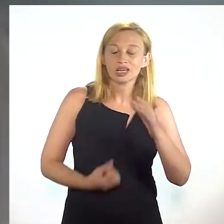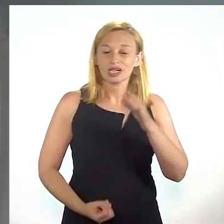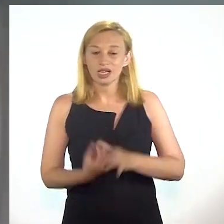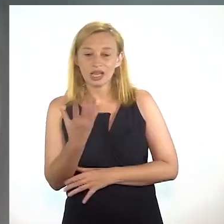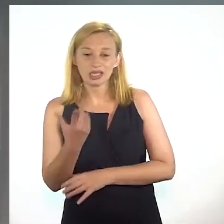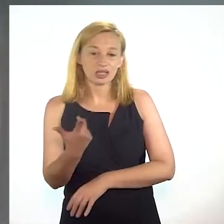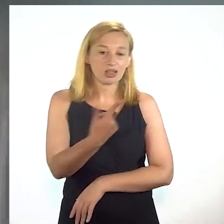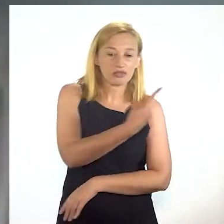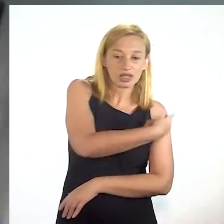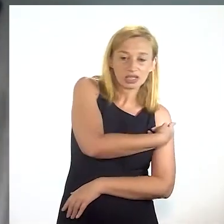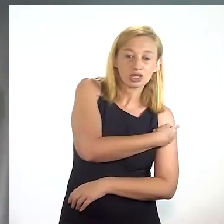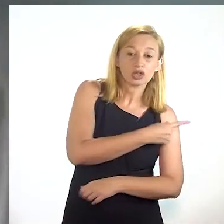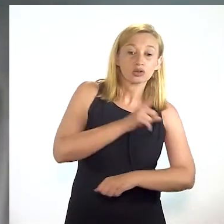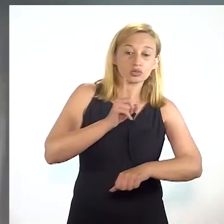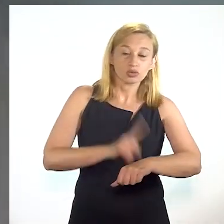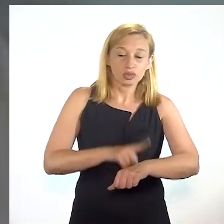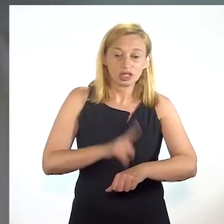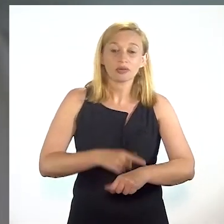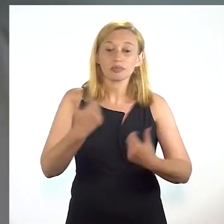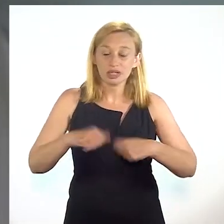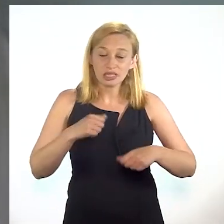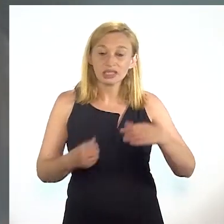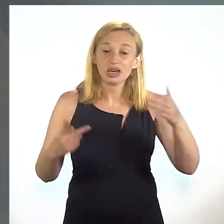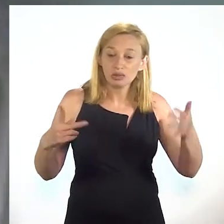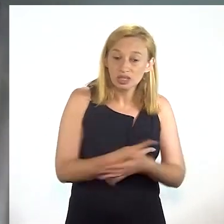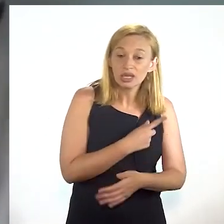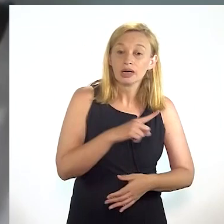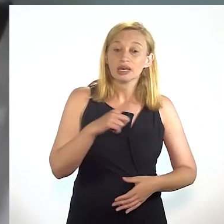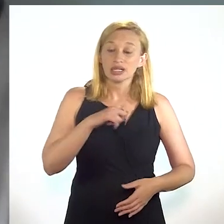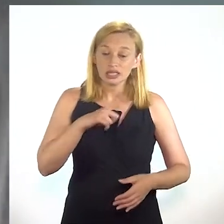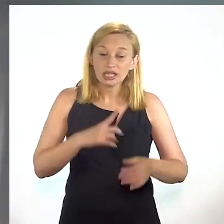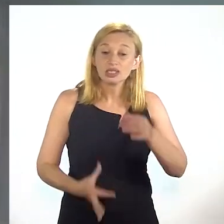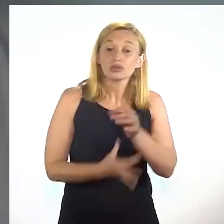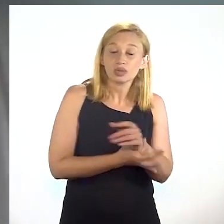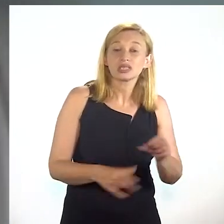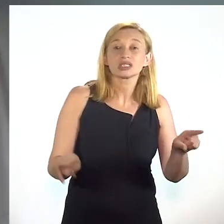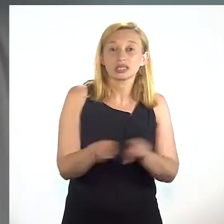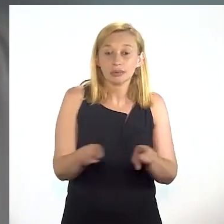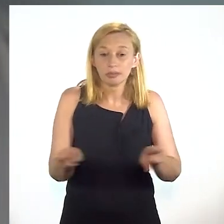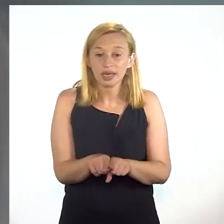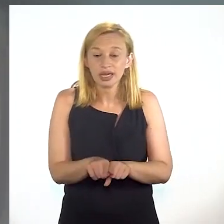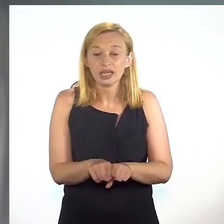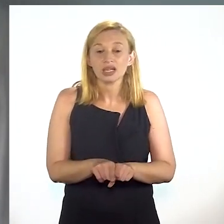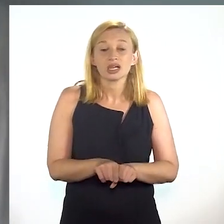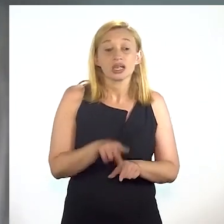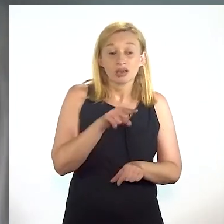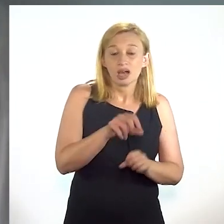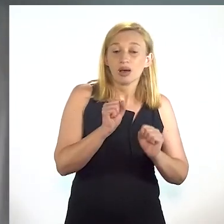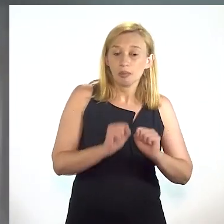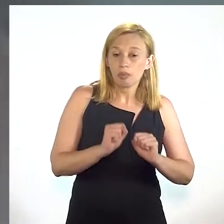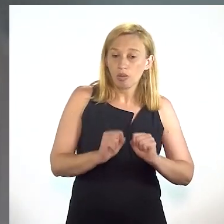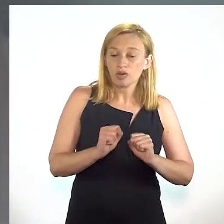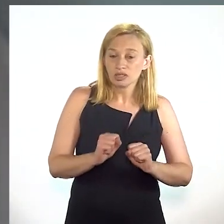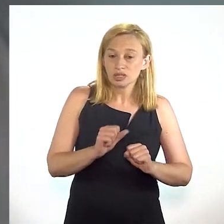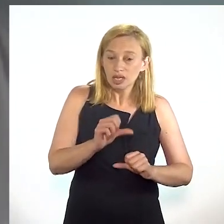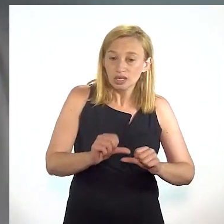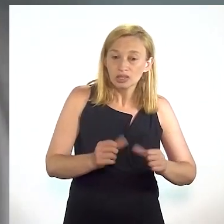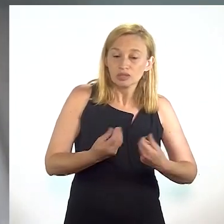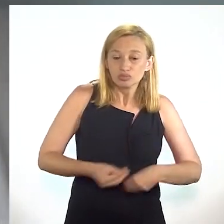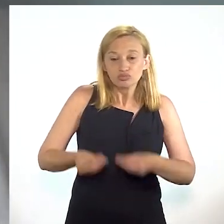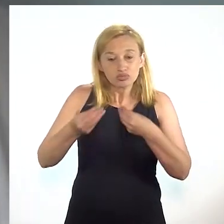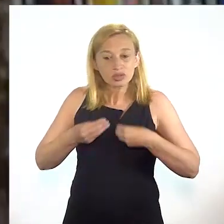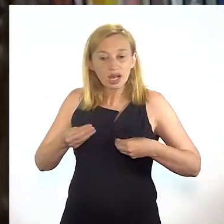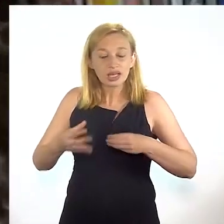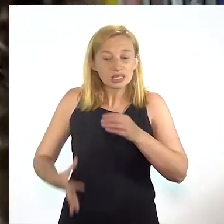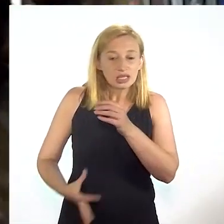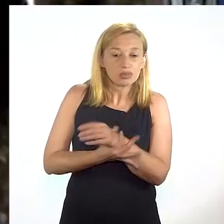a dependência da criação da vacina num tempo que precisa acontecer para que a gente tenha segurança também, que ela